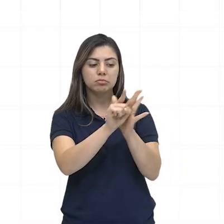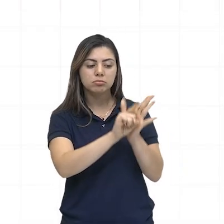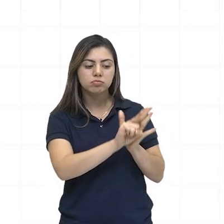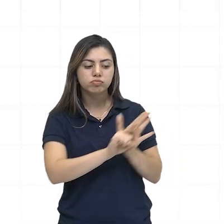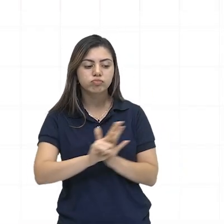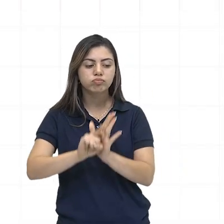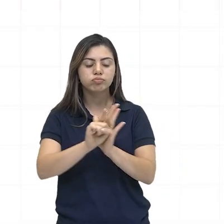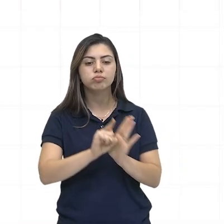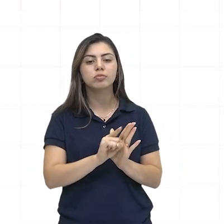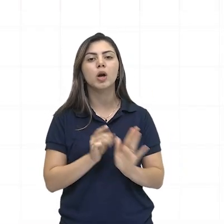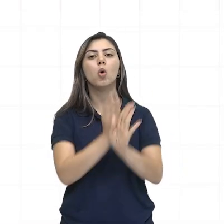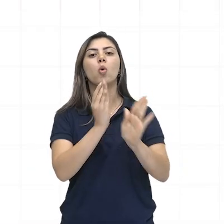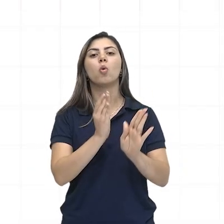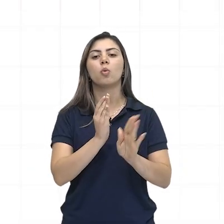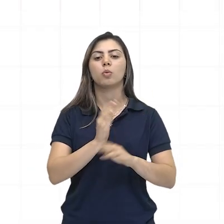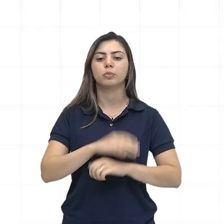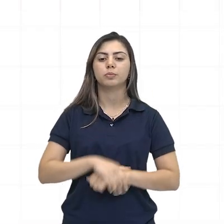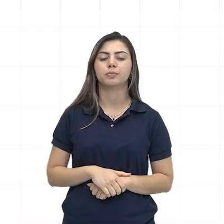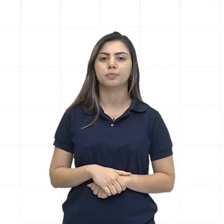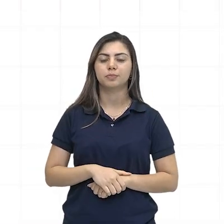resultado. Olha só.